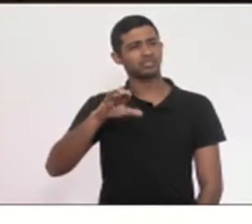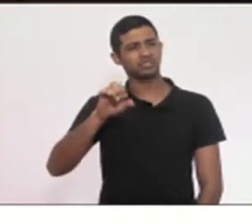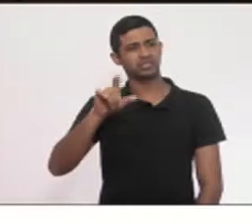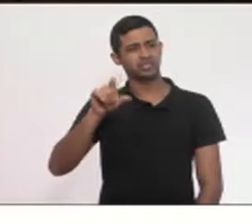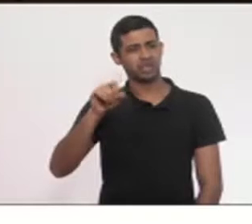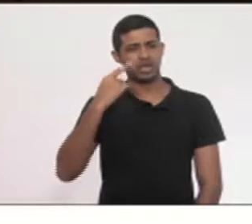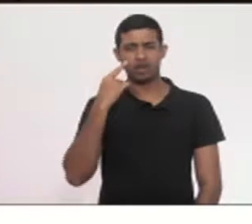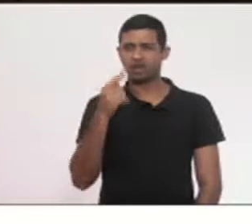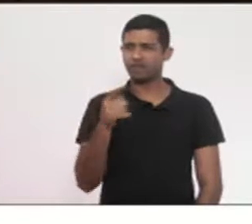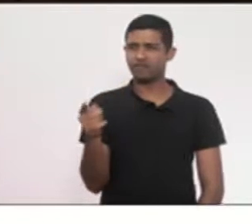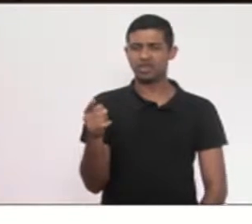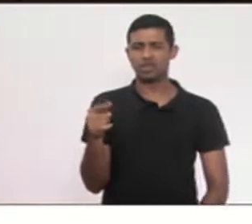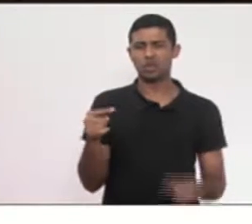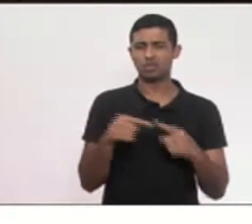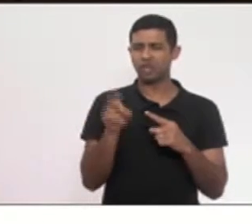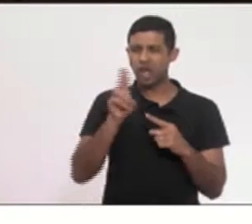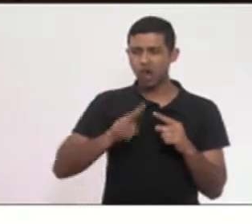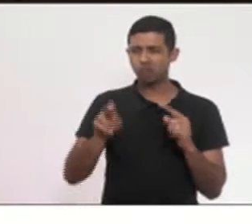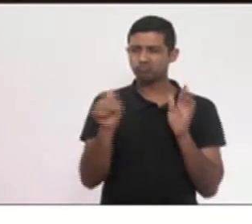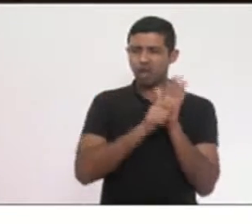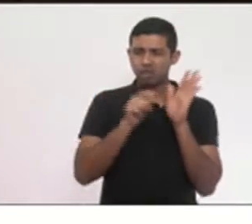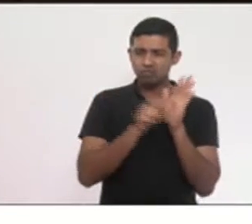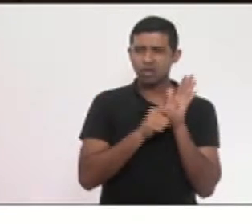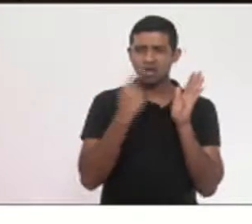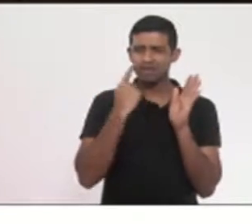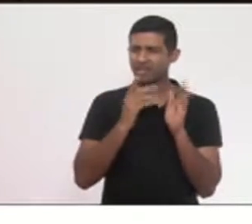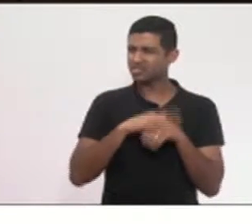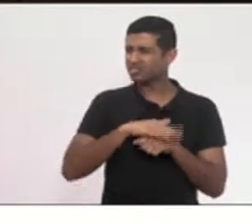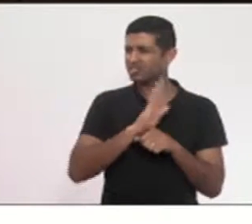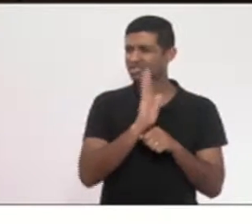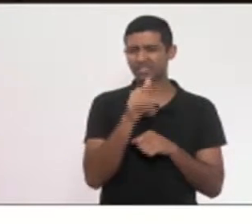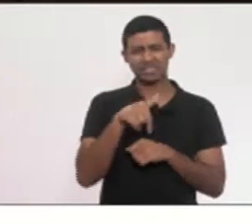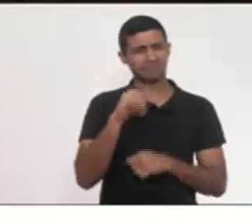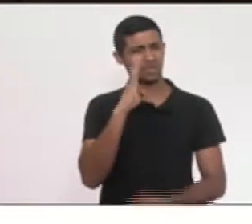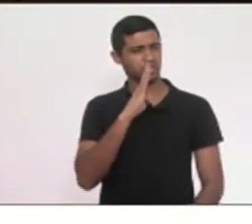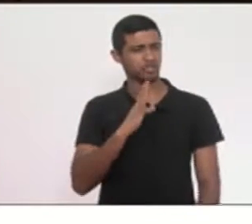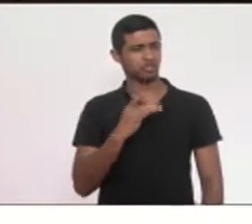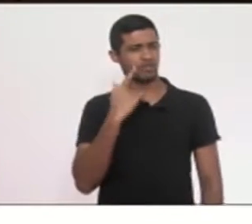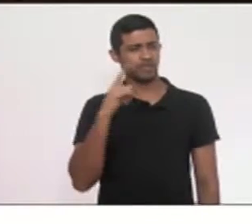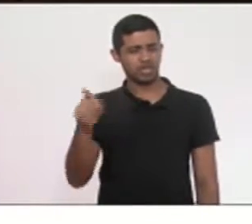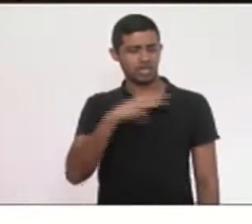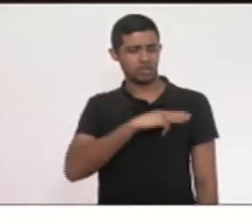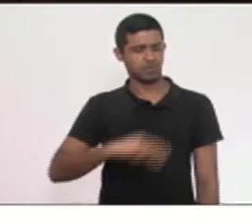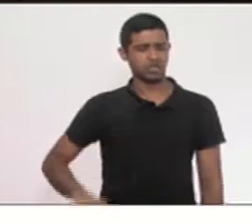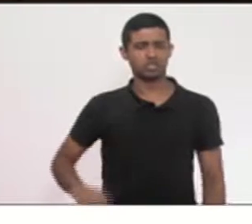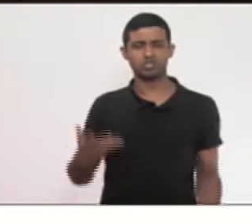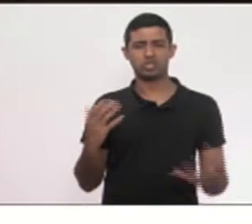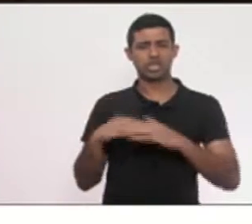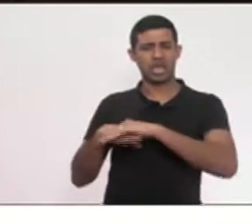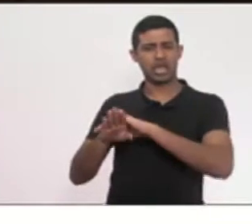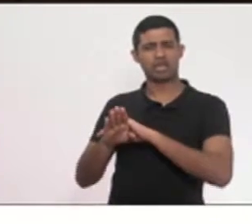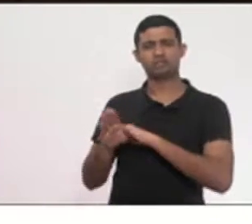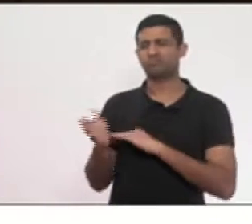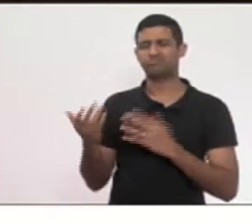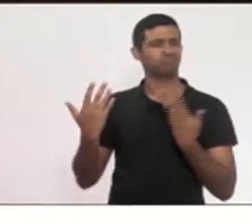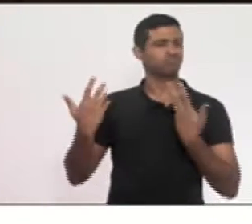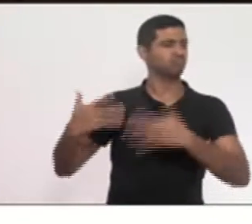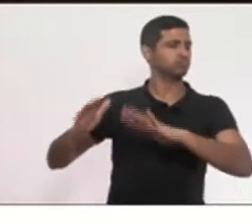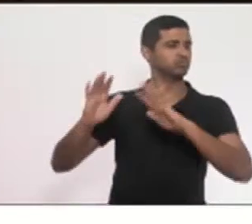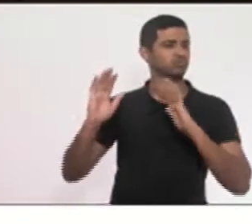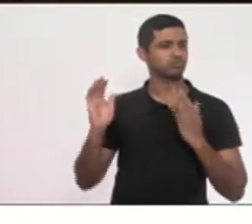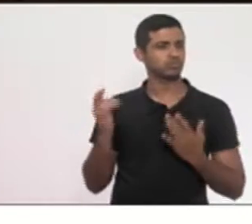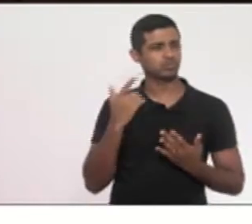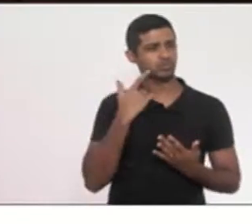pesquisas sobre o consumo de drogas já feitas no Brasil, que o ministro quer arquivar, quer desconsiderar,